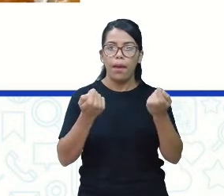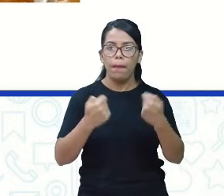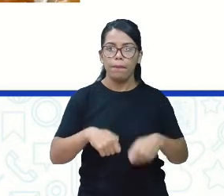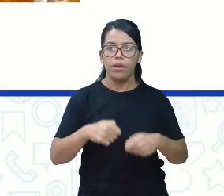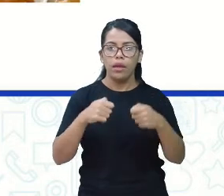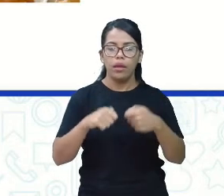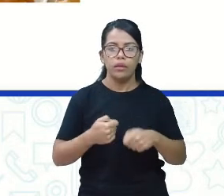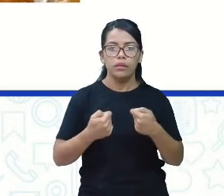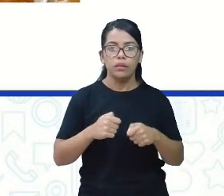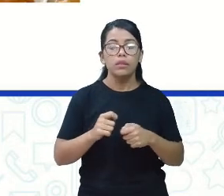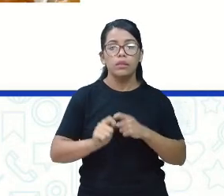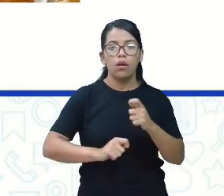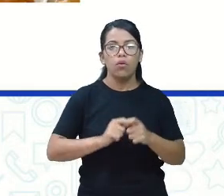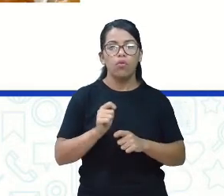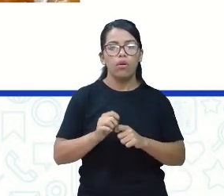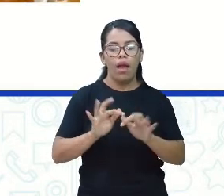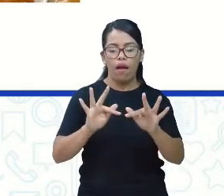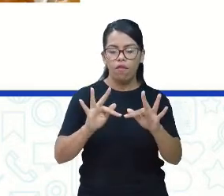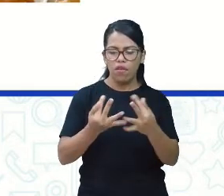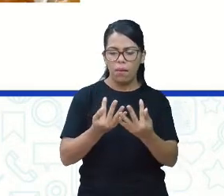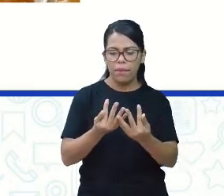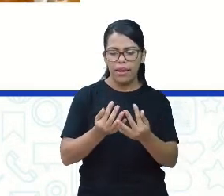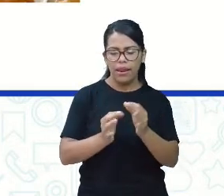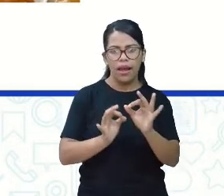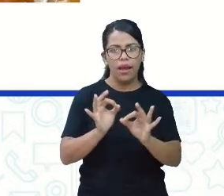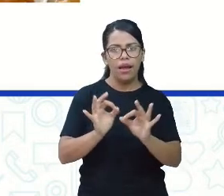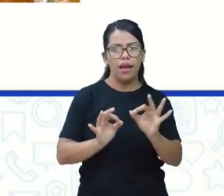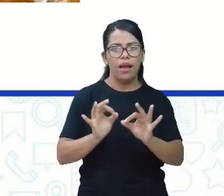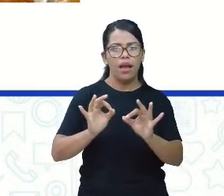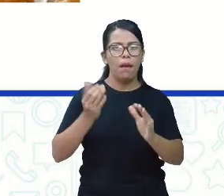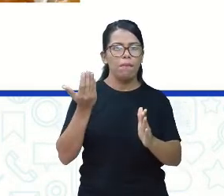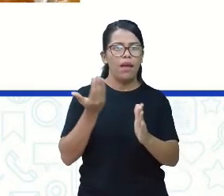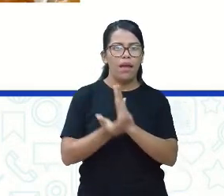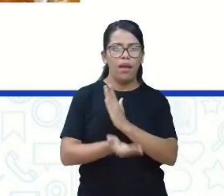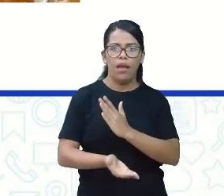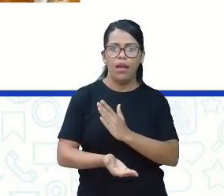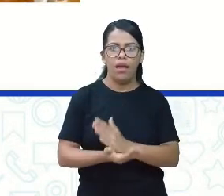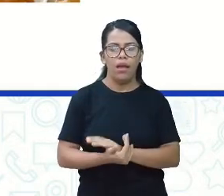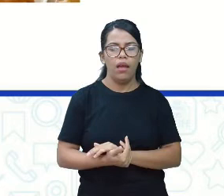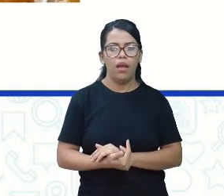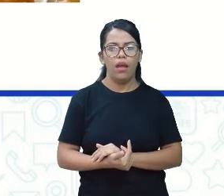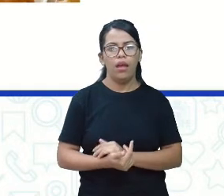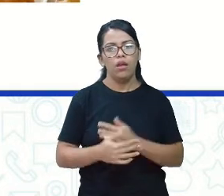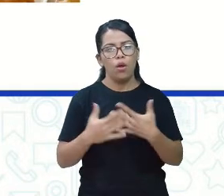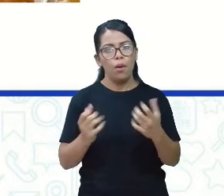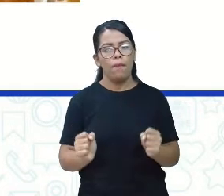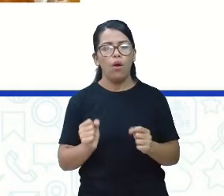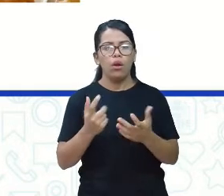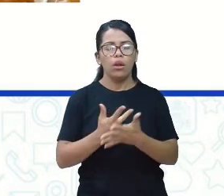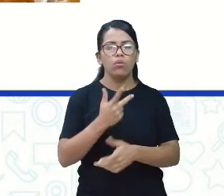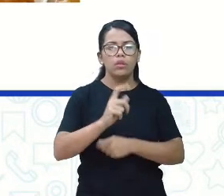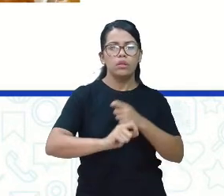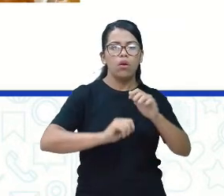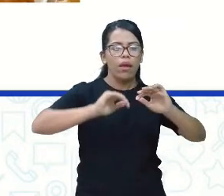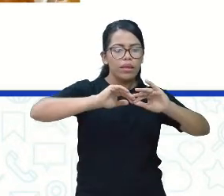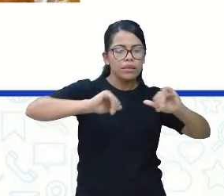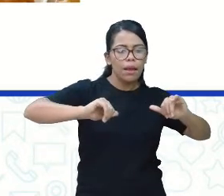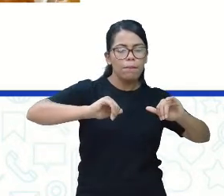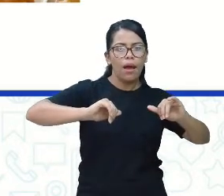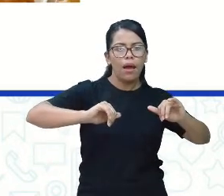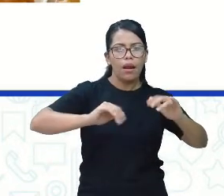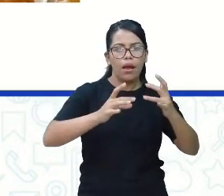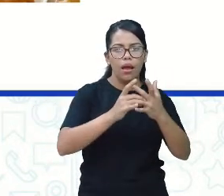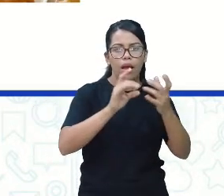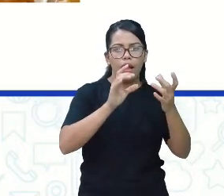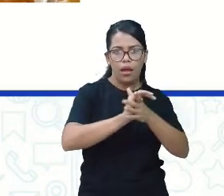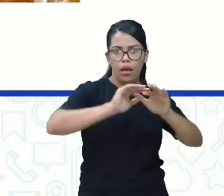a desestruturação familiar, seja por separação, seja pelo corre-corre do dia a dia, que os pais estão cada